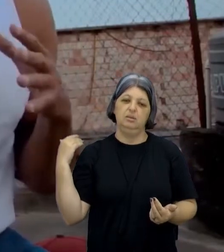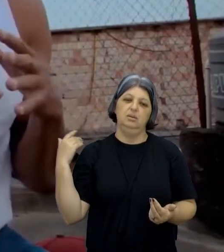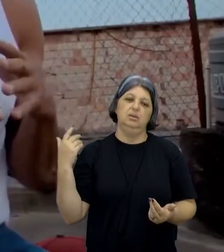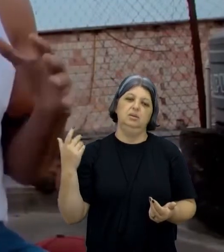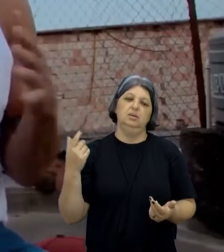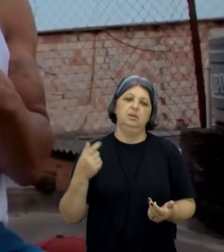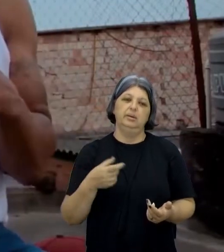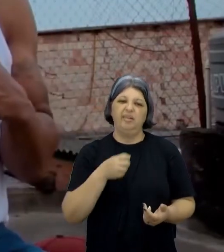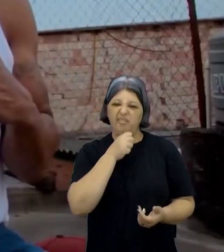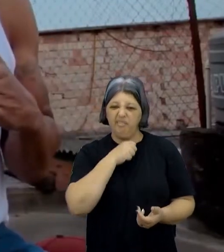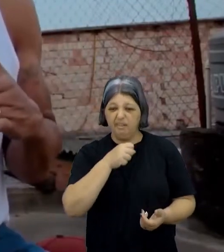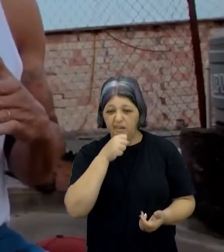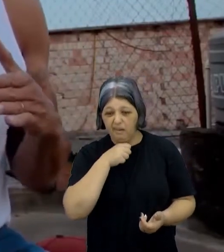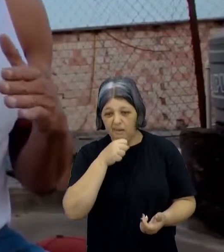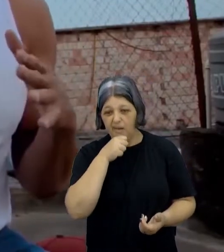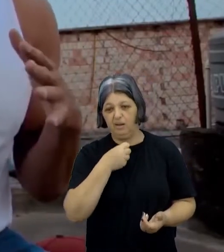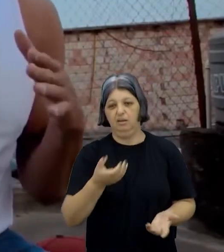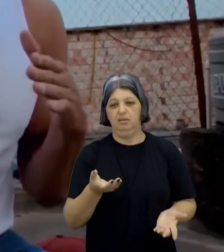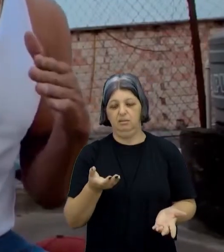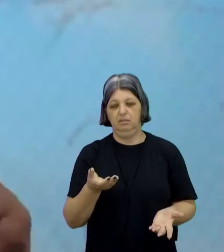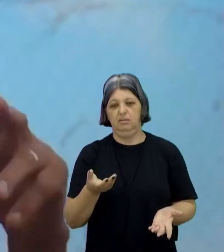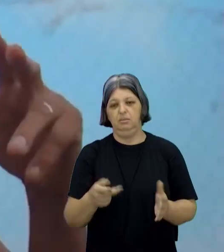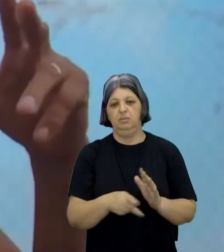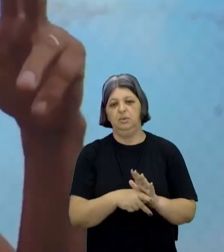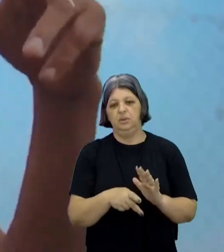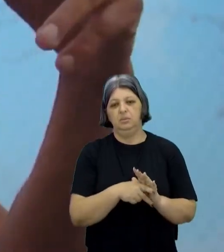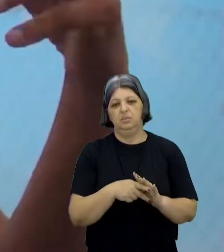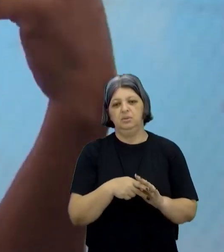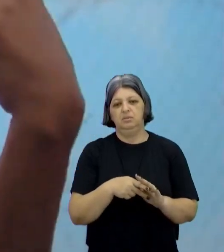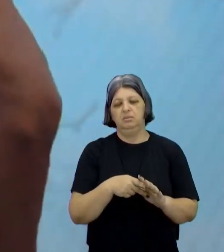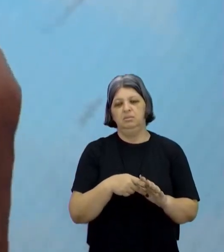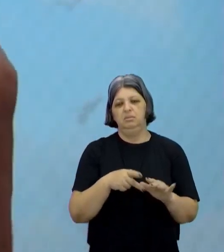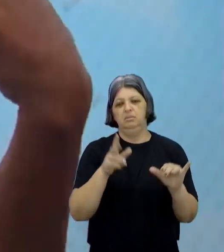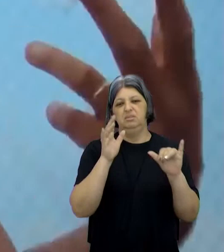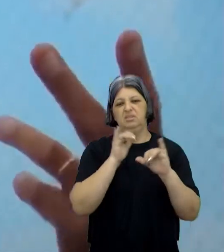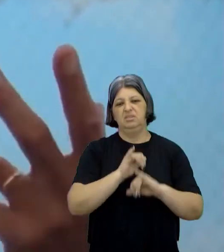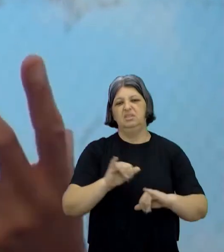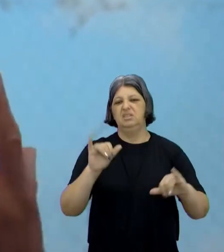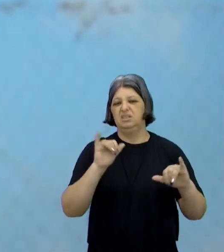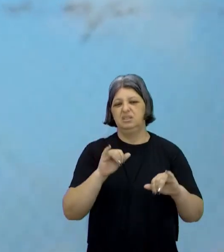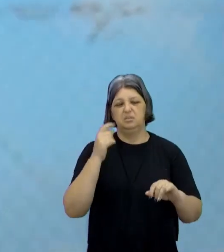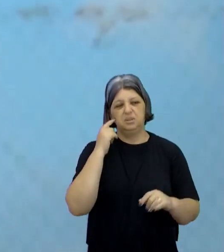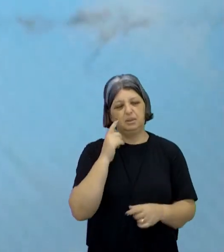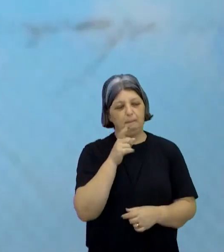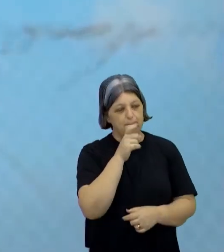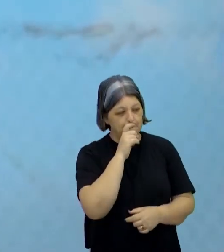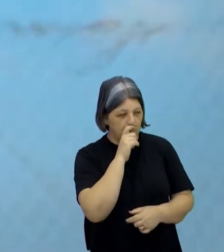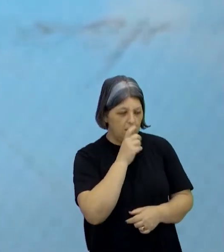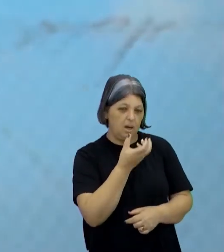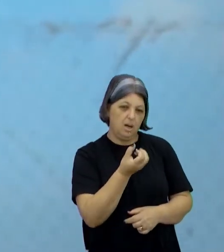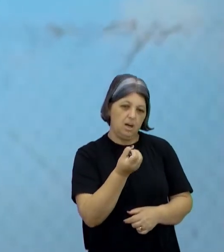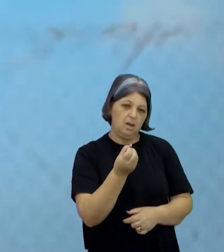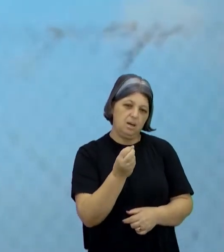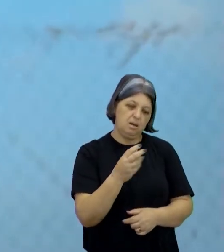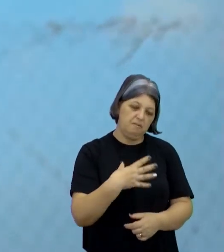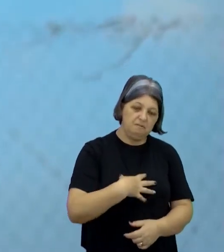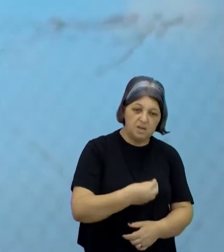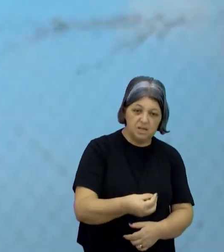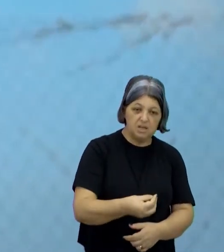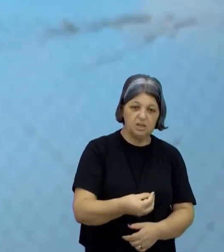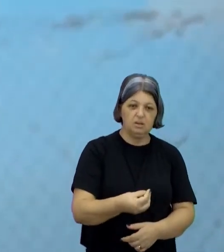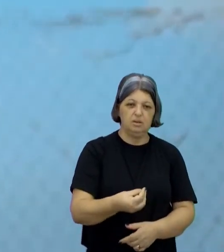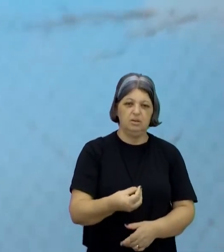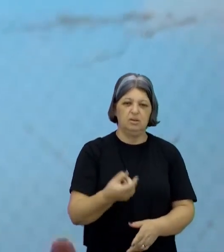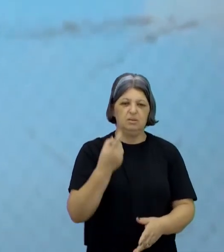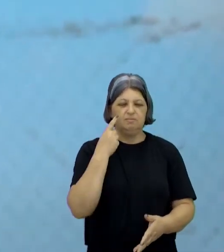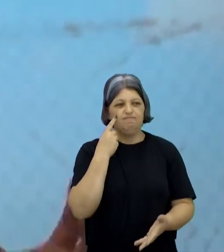atrasado, arcaico, discurso de pai para filho, ou uma coisa de jogo